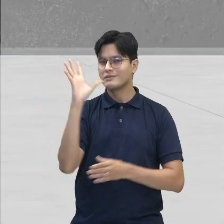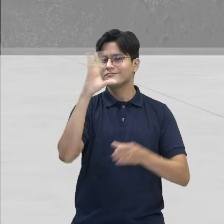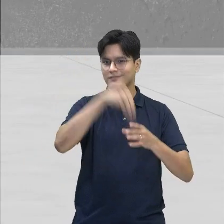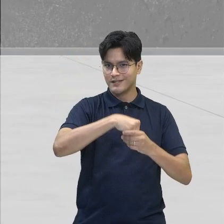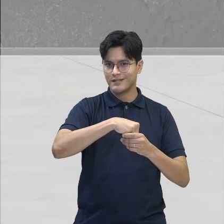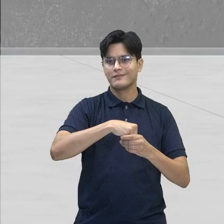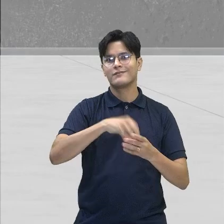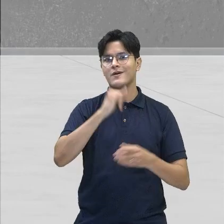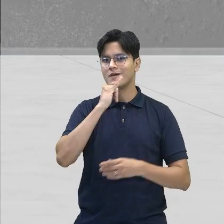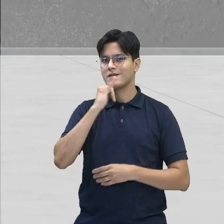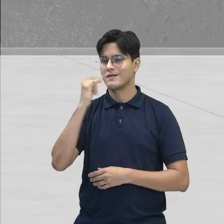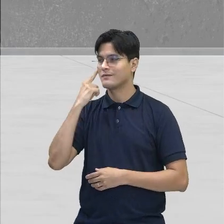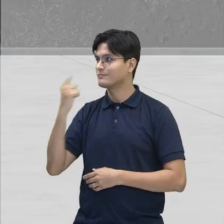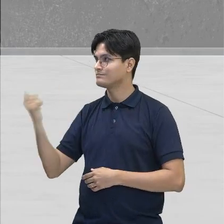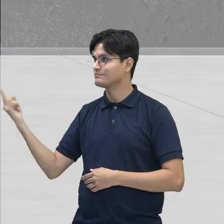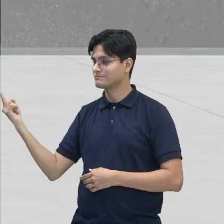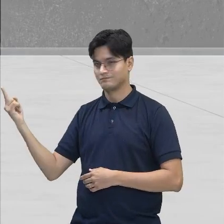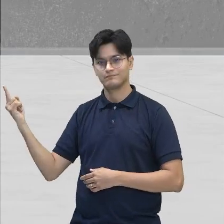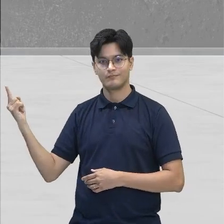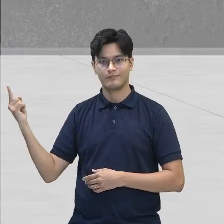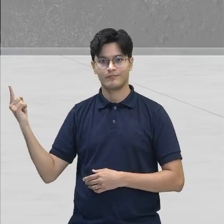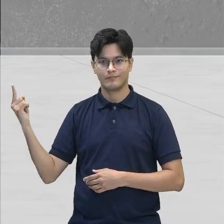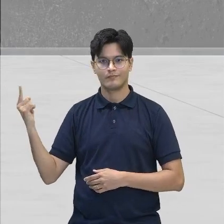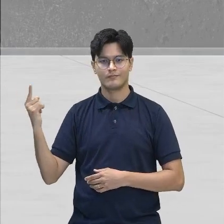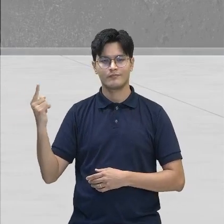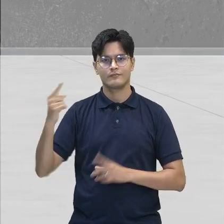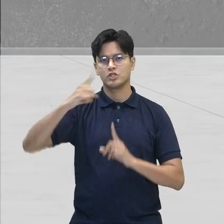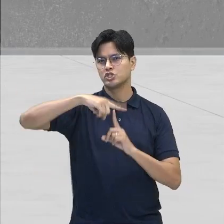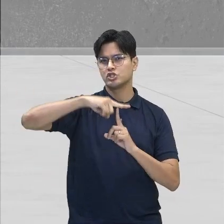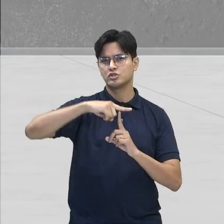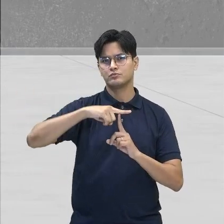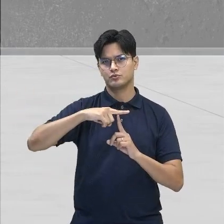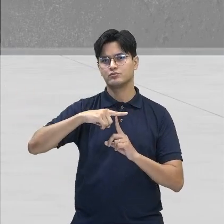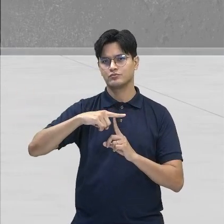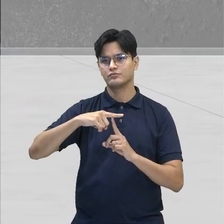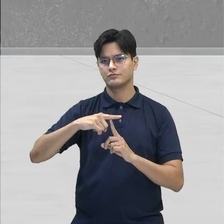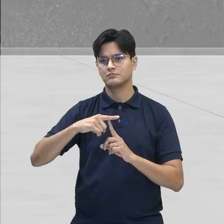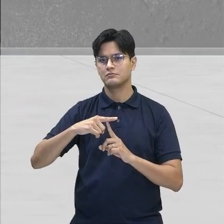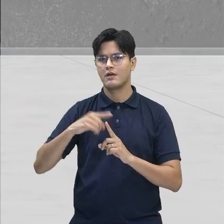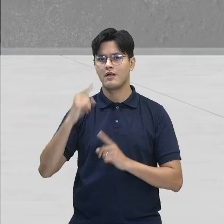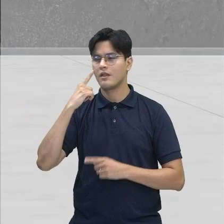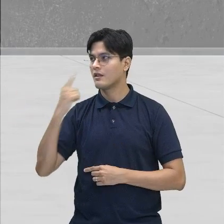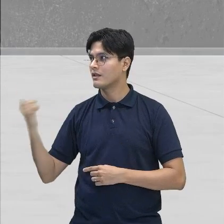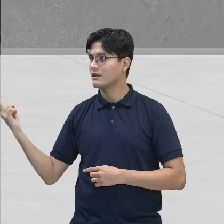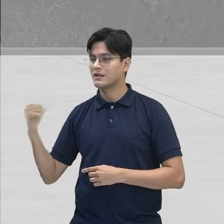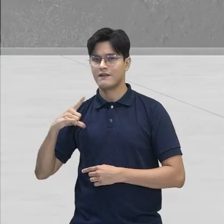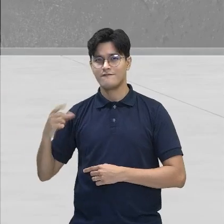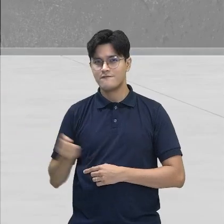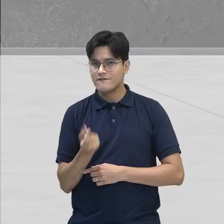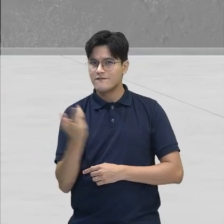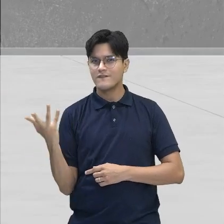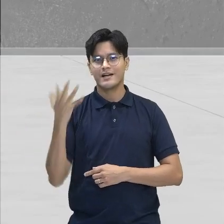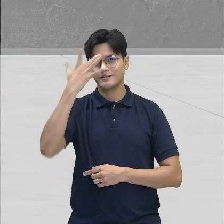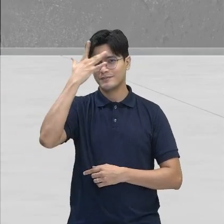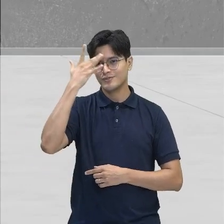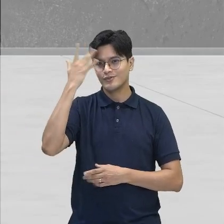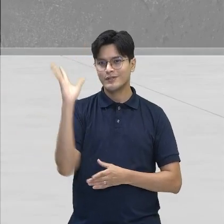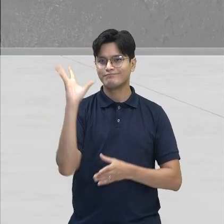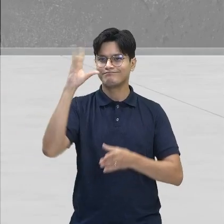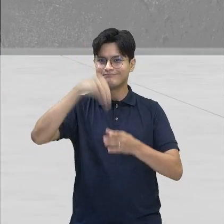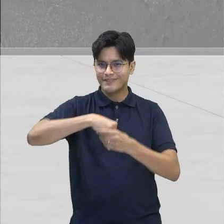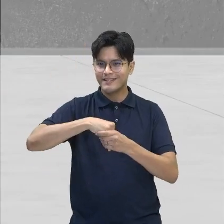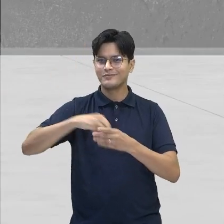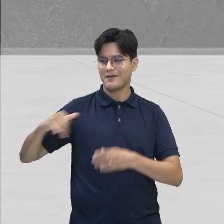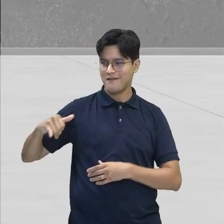de avião A380, que pode levar ali 800 pessoas. É muita gente sendo transportada em uma velocidade que supera